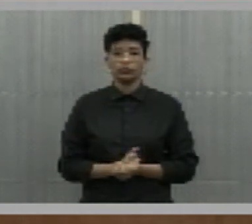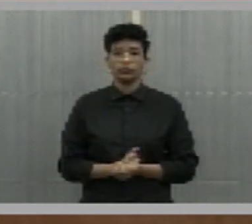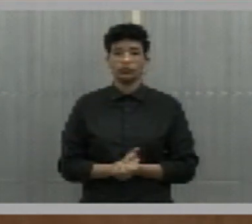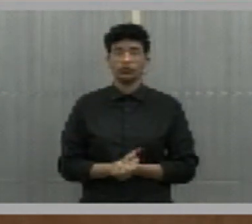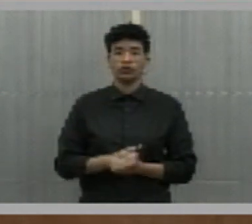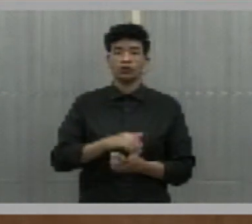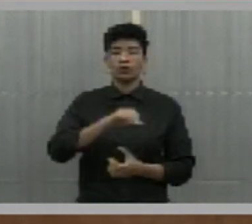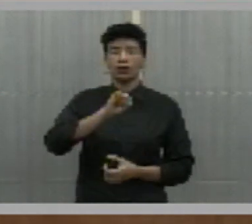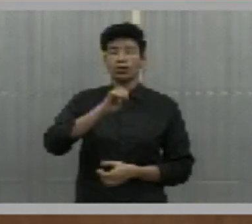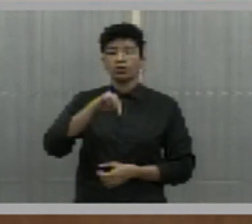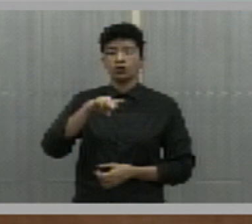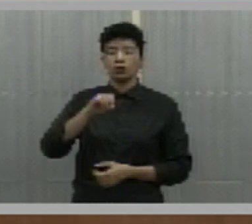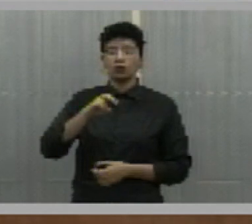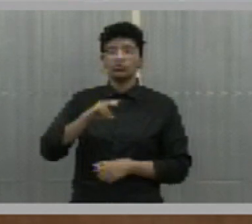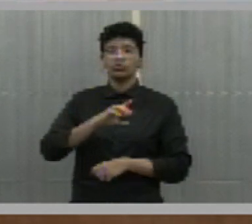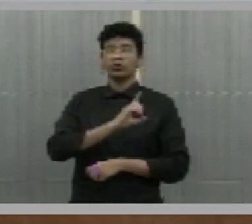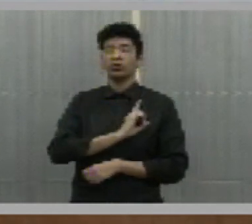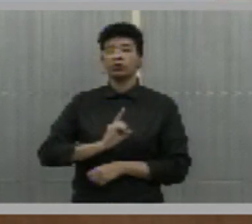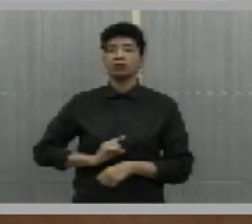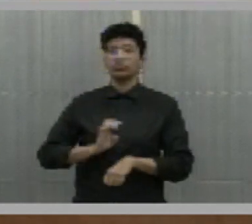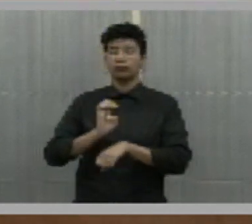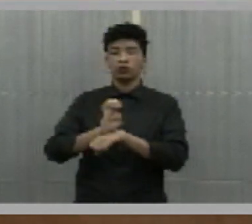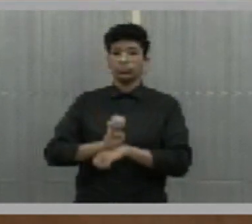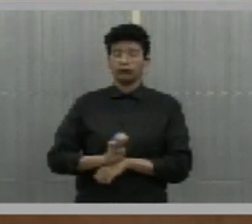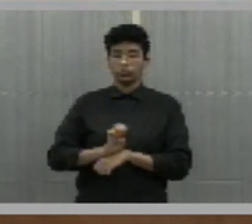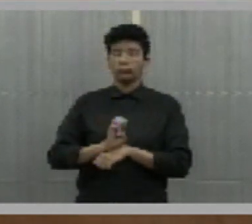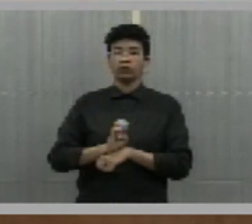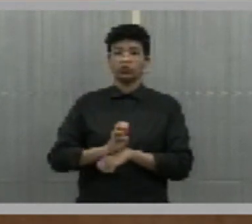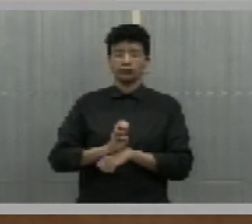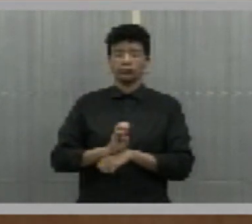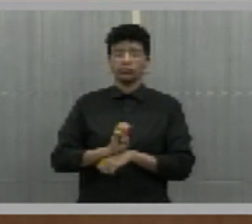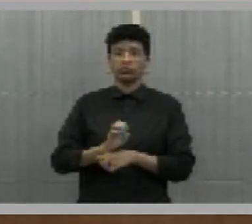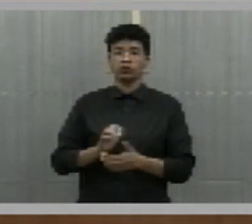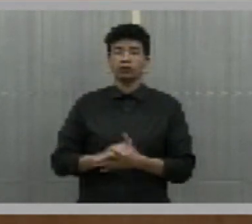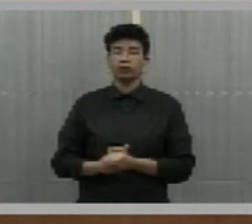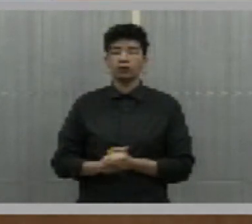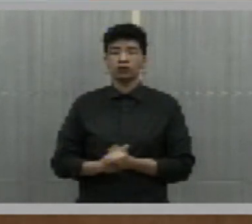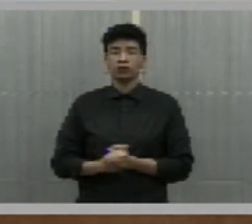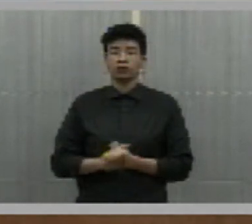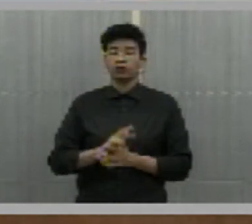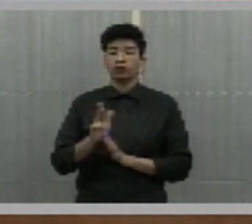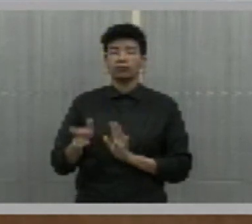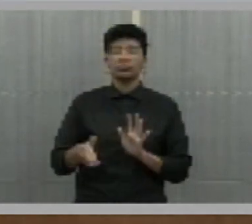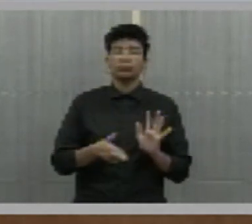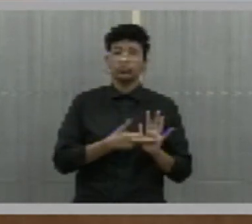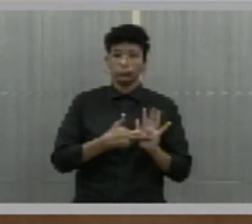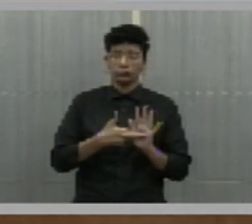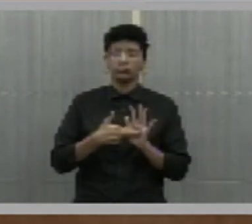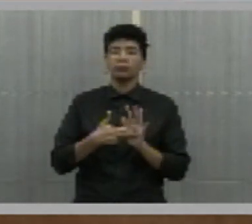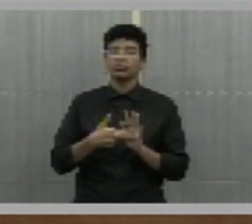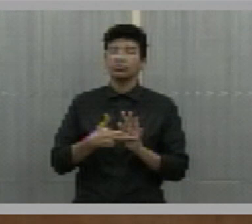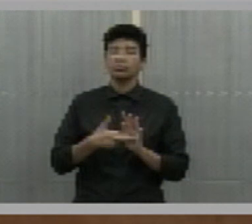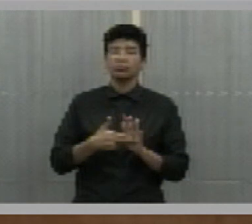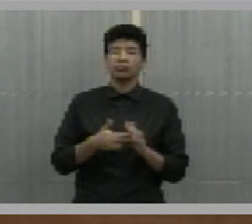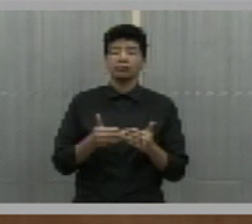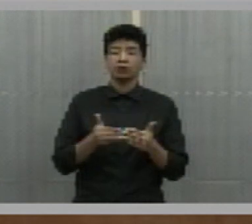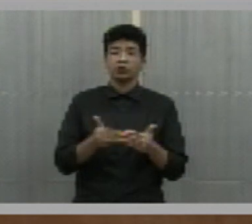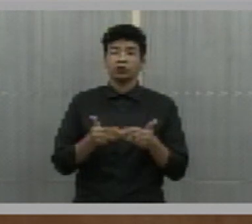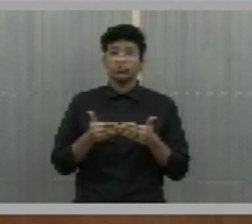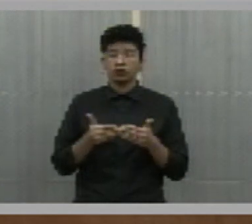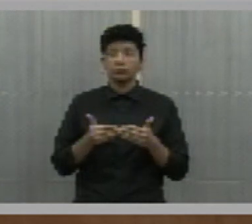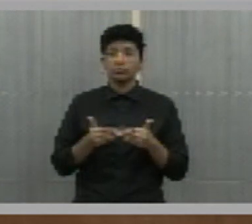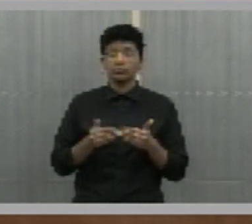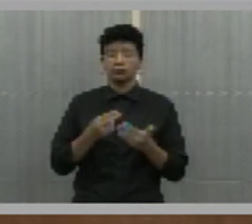Simone Pereira, deputada estadual com assento nesta Casa Legislativa, com base no regimento interno, requer de Vossa Excelência